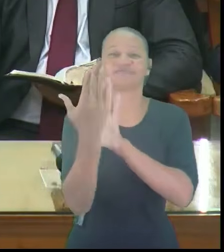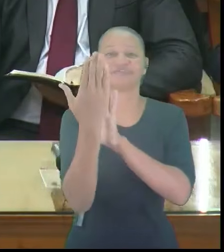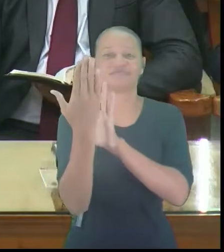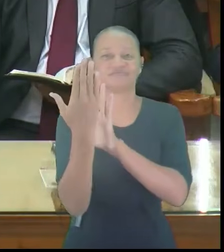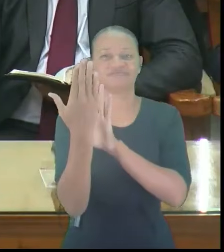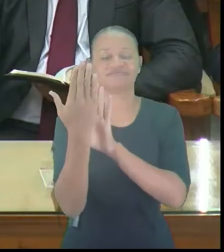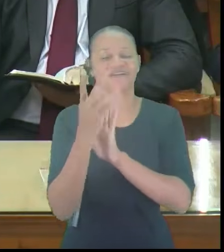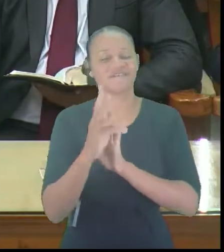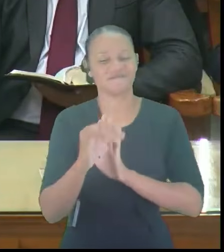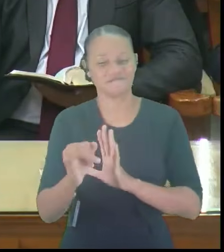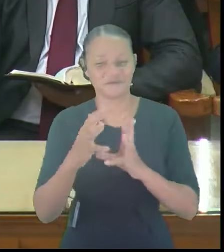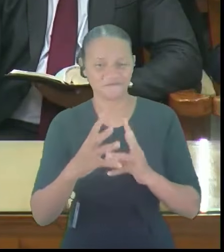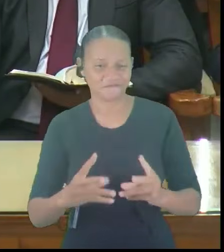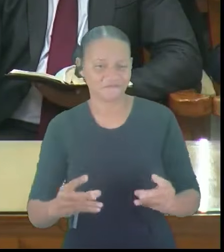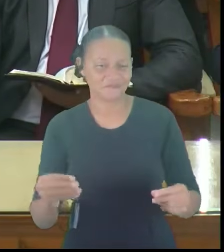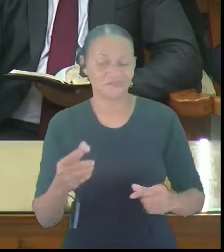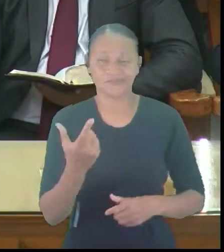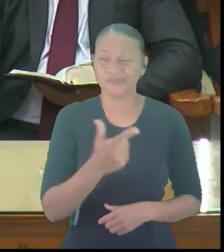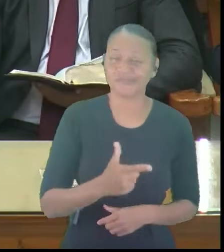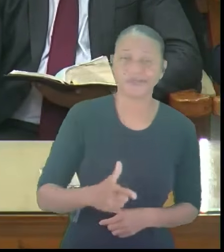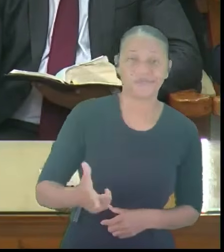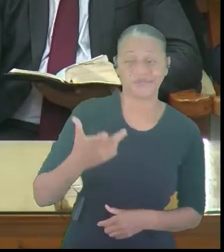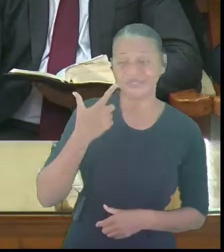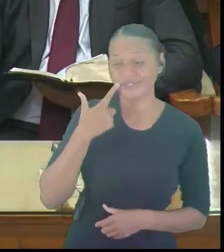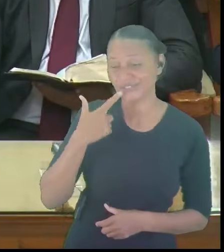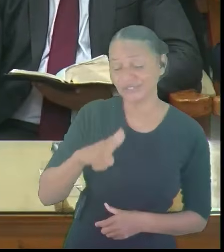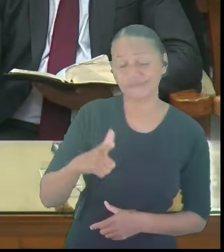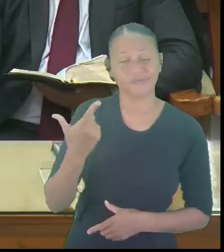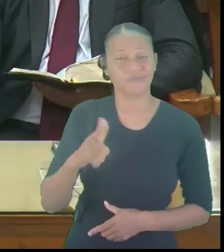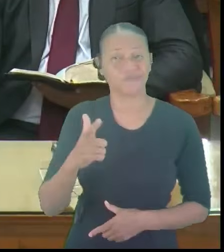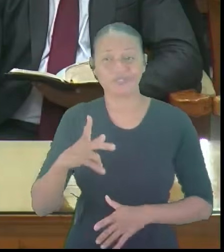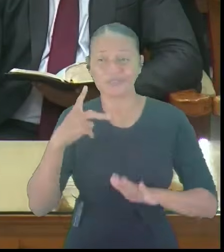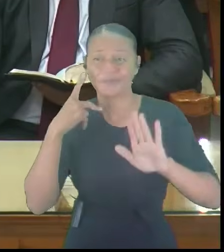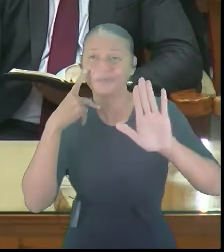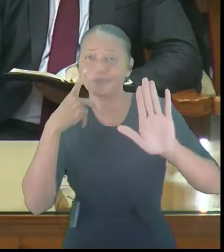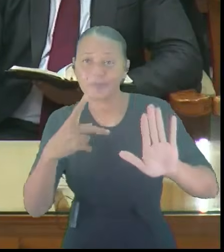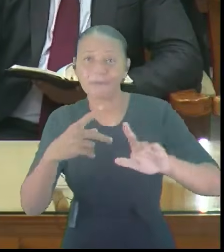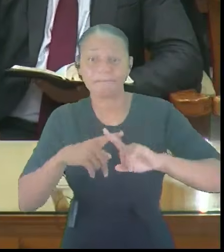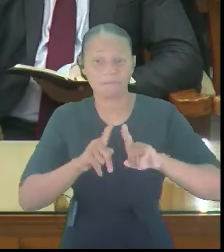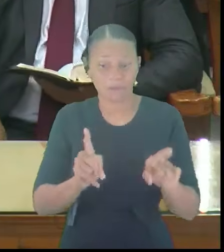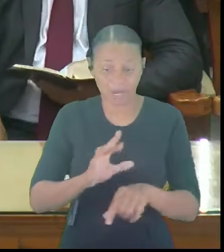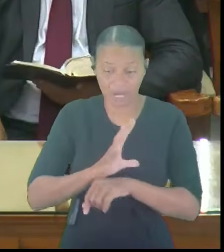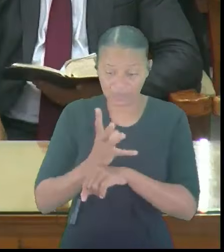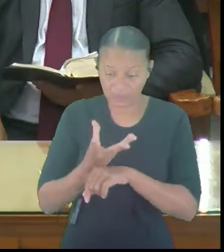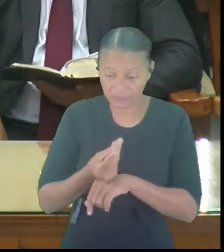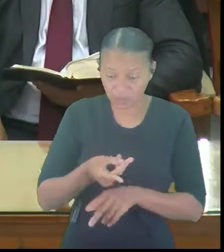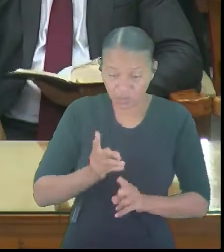Aí vai cessar, não vai ter língua, não vai ter profecia, que lá no céu não precisa. Mas enquanto a igreja estiver na terra,